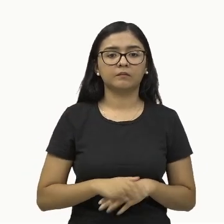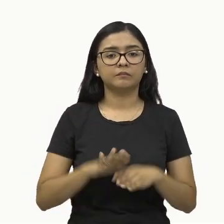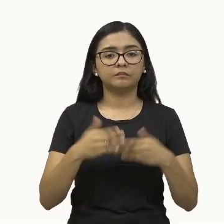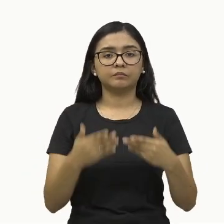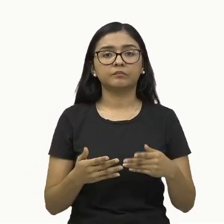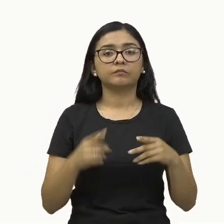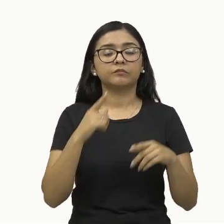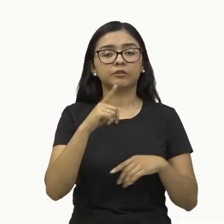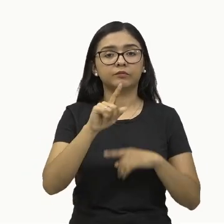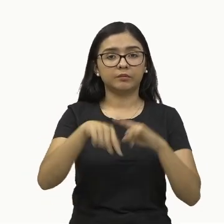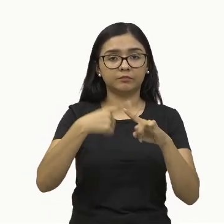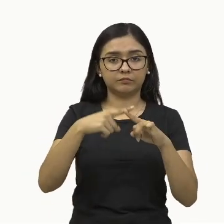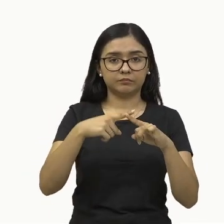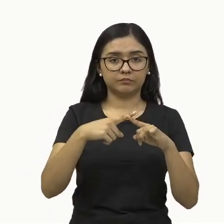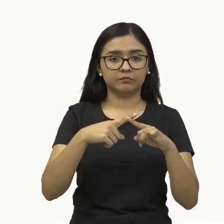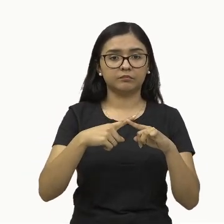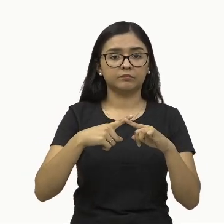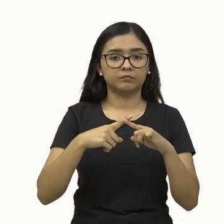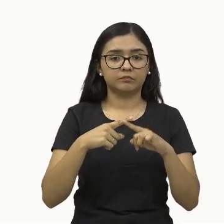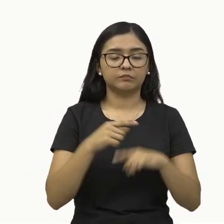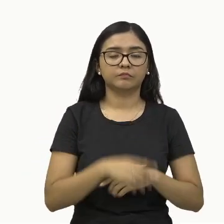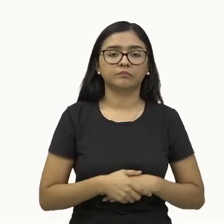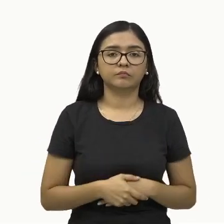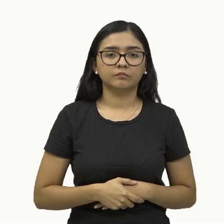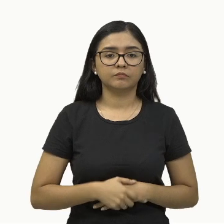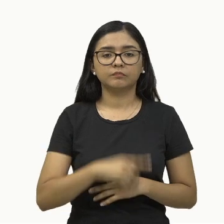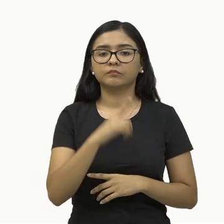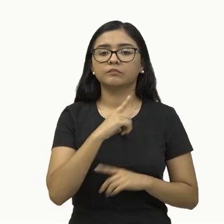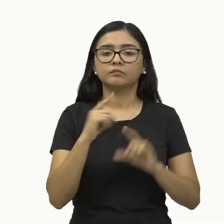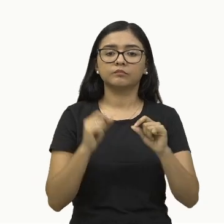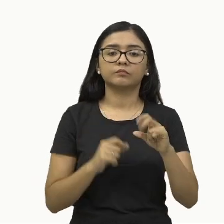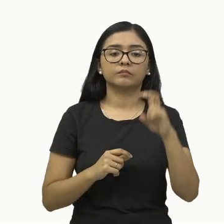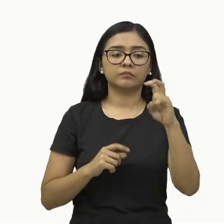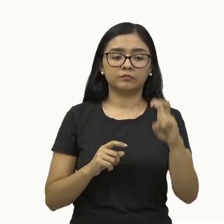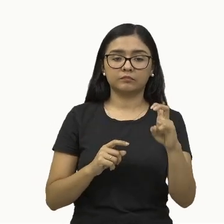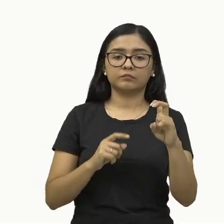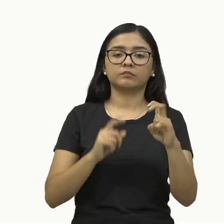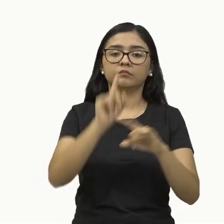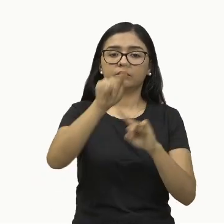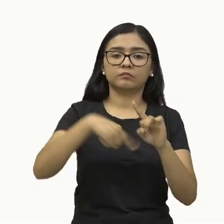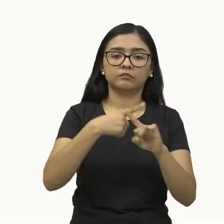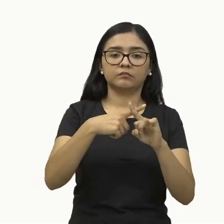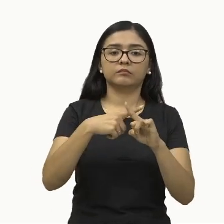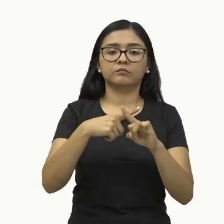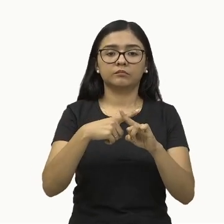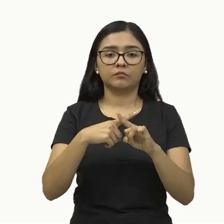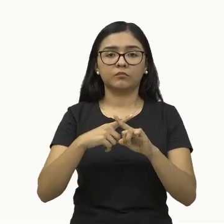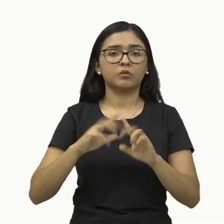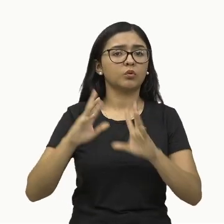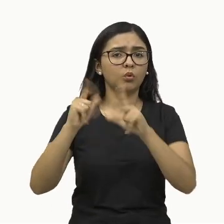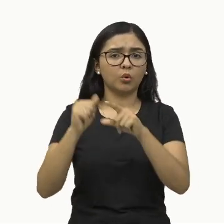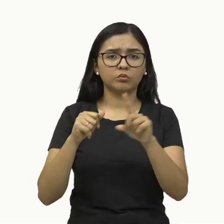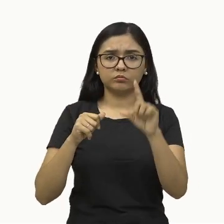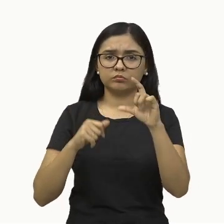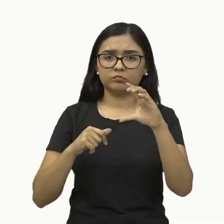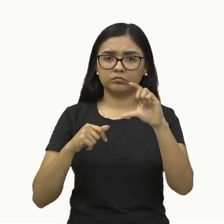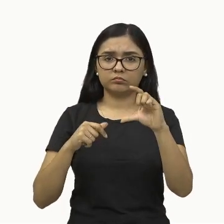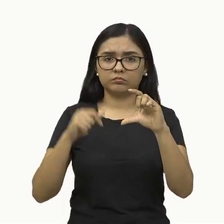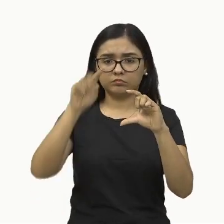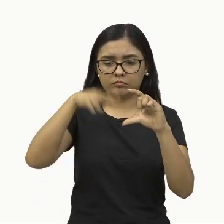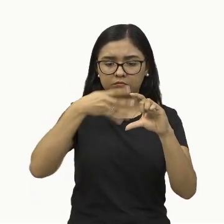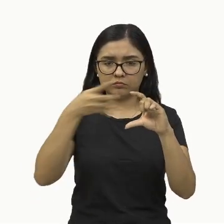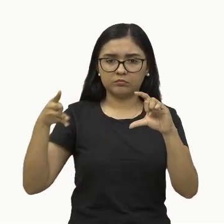com C. Então, eu tenho aqui 5, que vai multiplicar todos os termos dentro